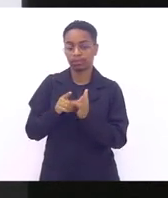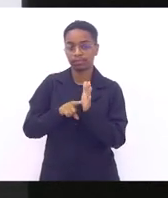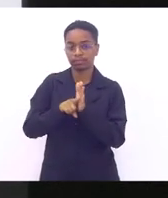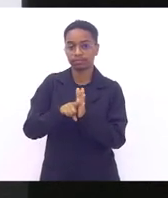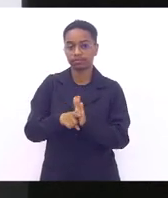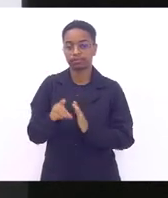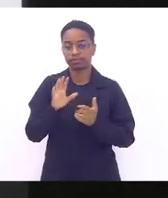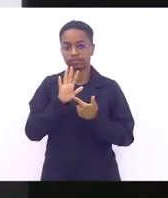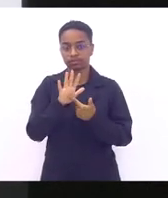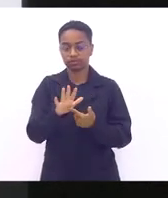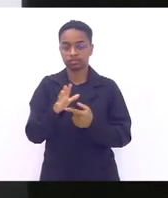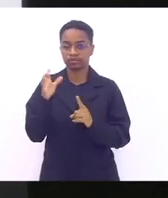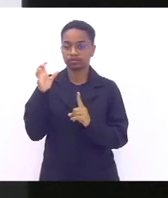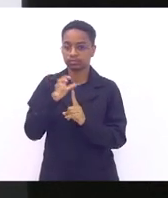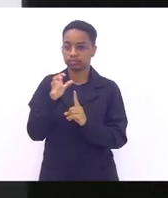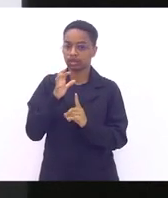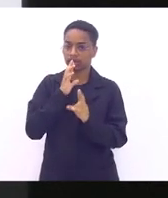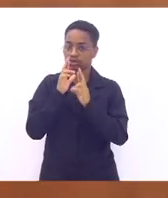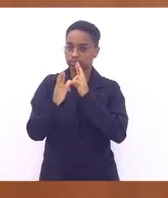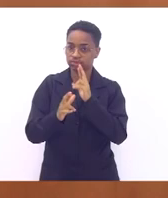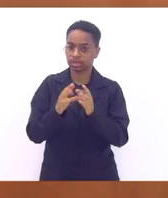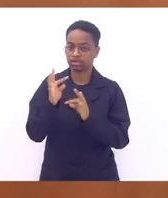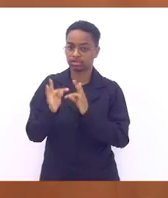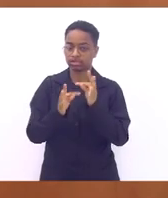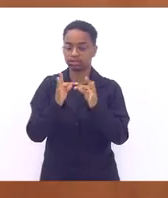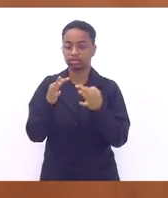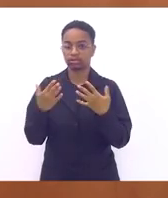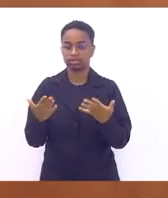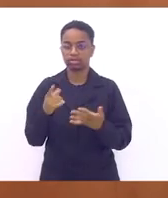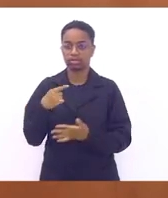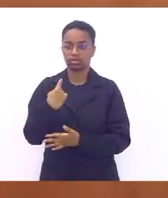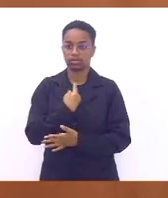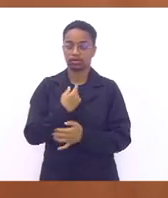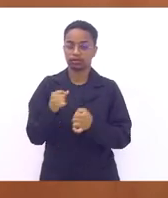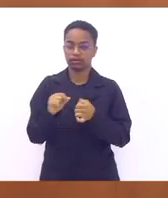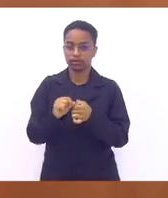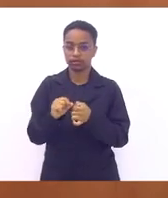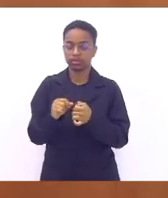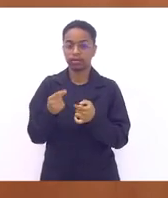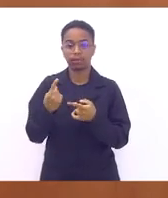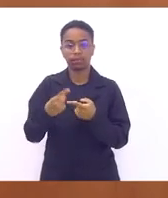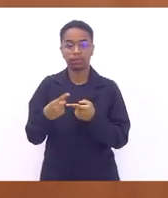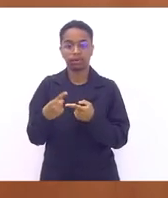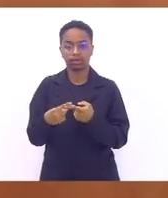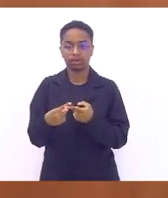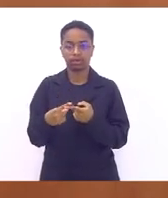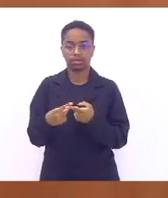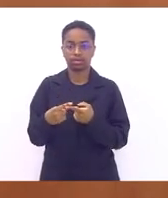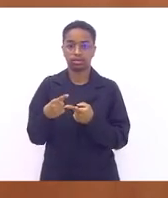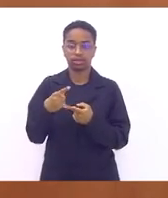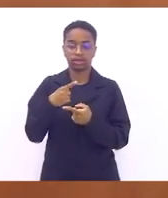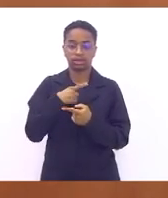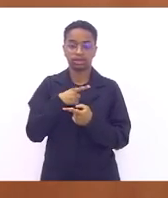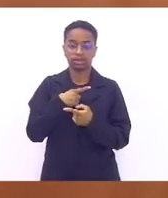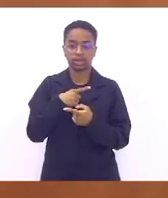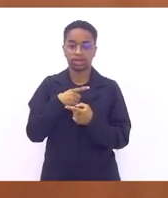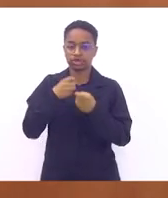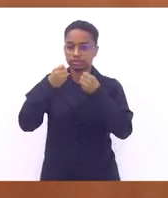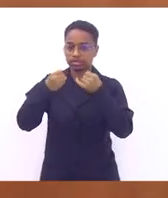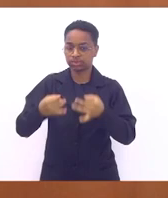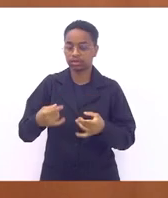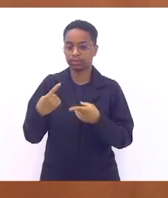que impactam resultados de tratamento. Então, a gente vai fazer isso porque tem uma justificativa. São